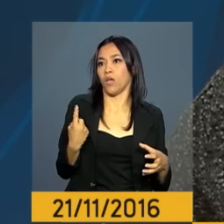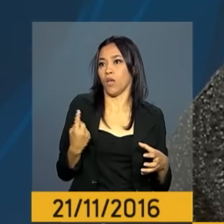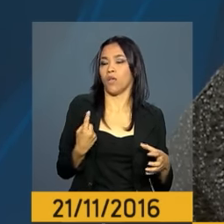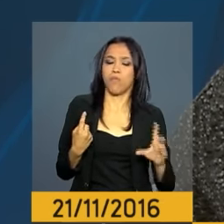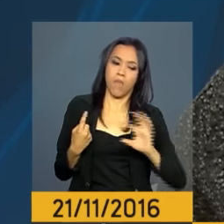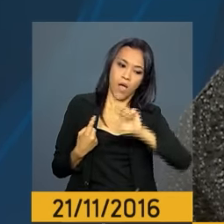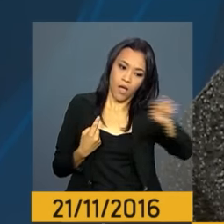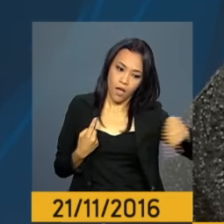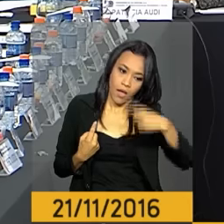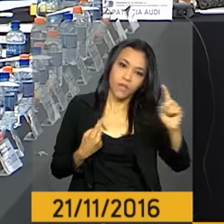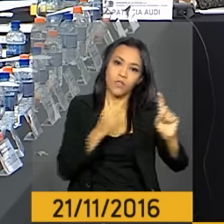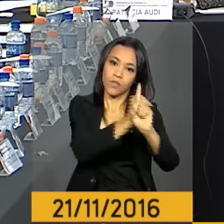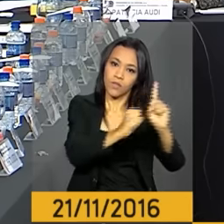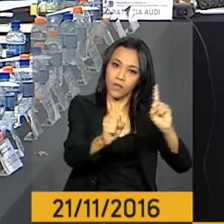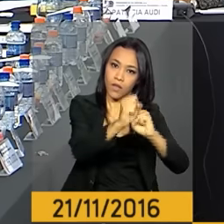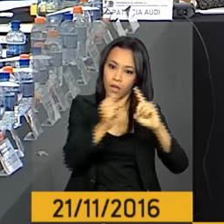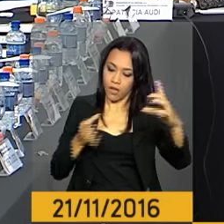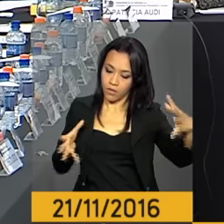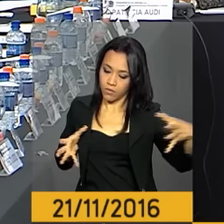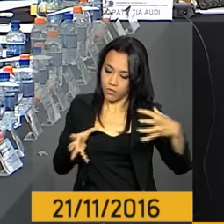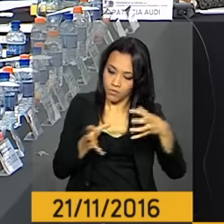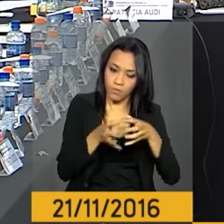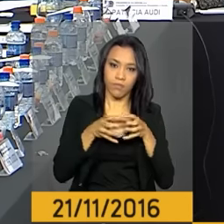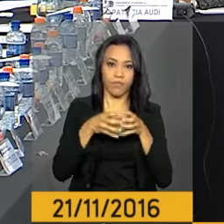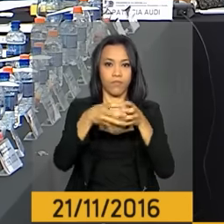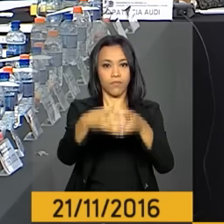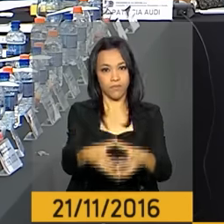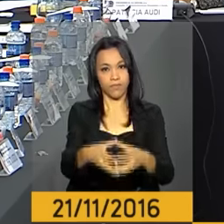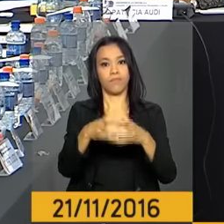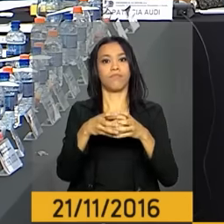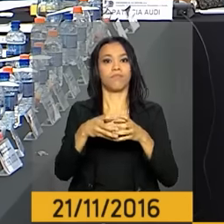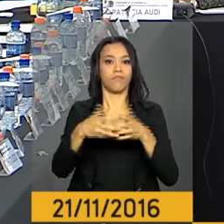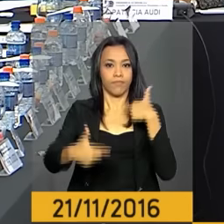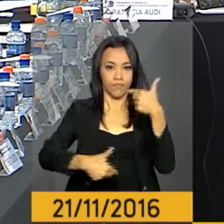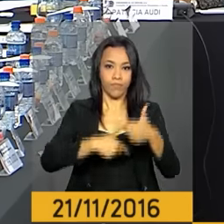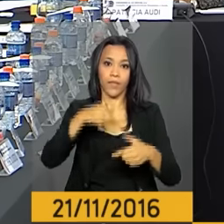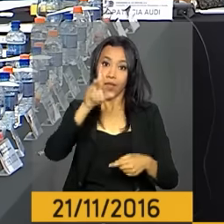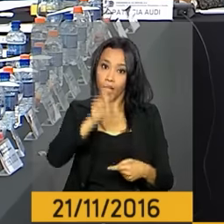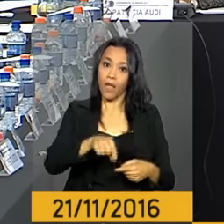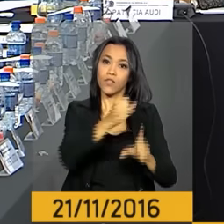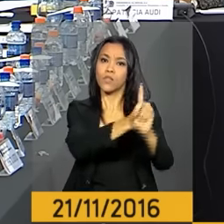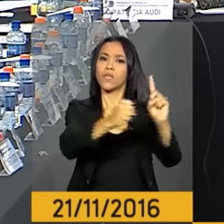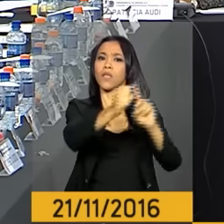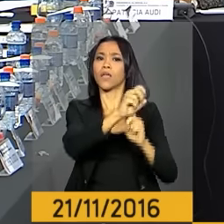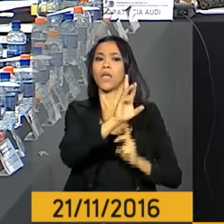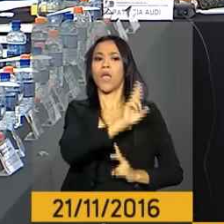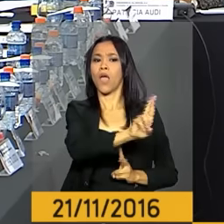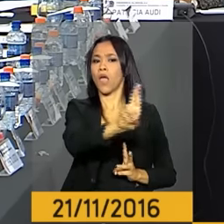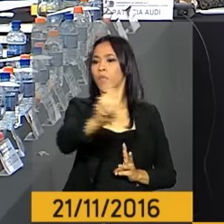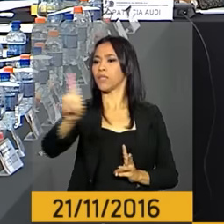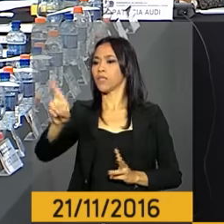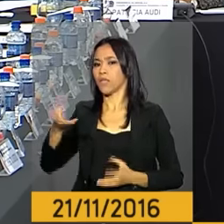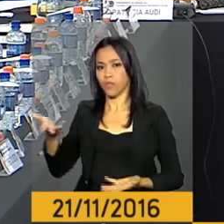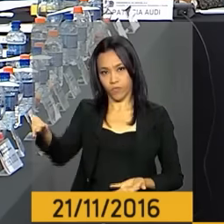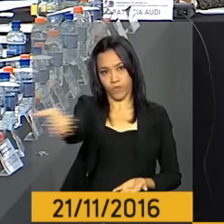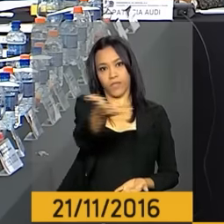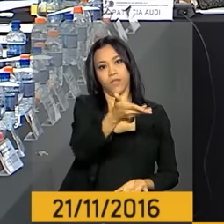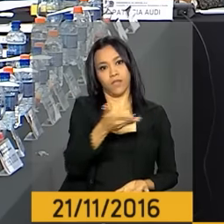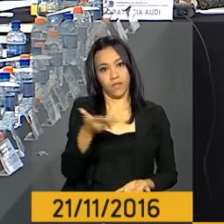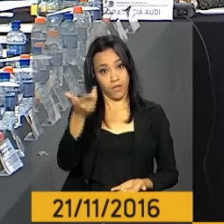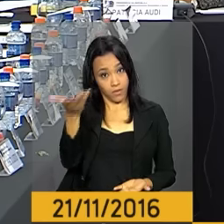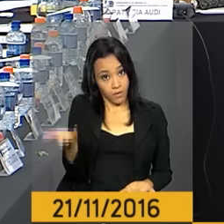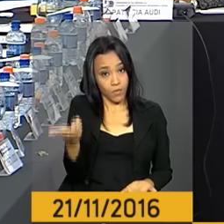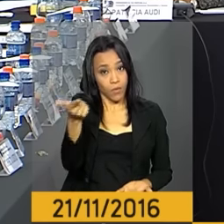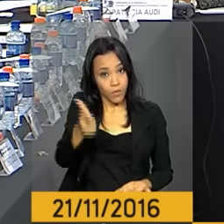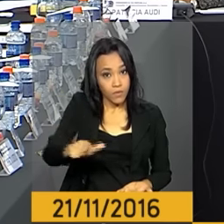toda a sociedade. Sociedade, fundamentalmente, representada pelos senhores. Portanto, eu quero, mais